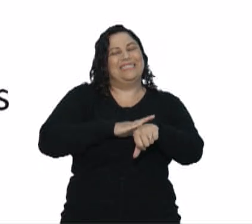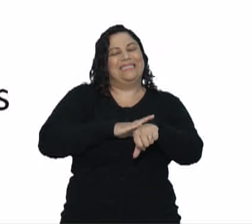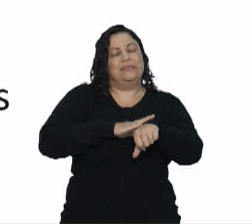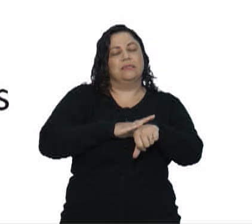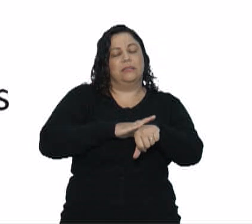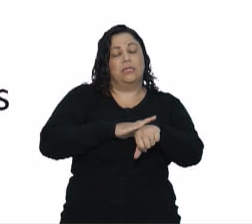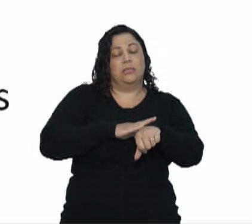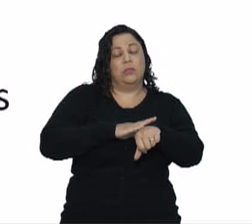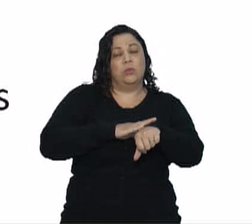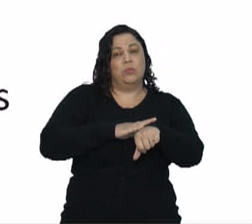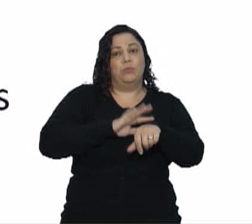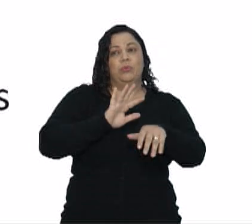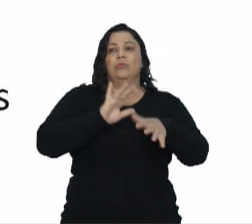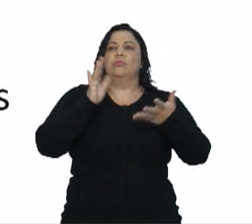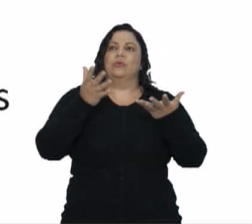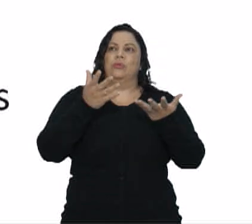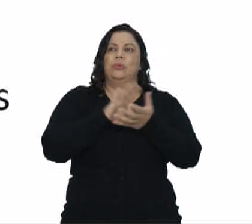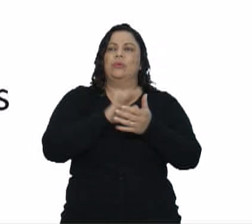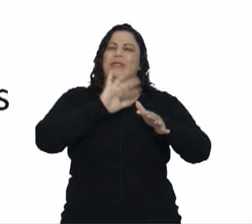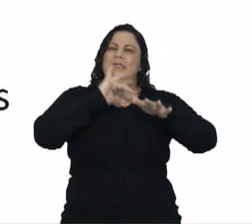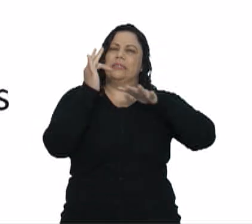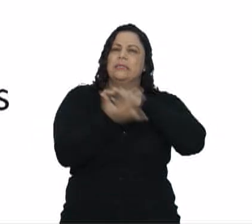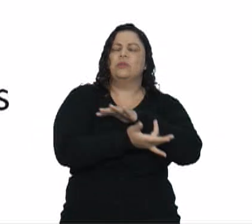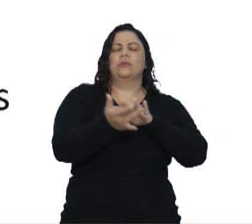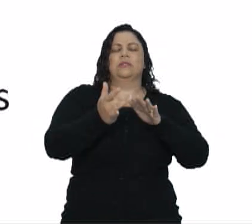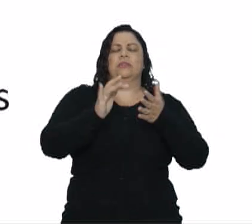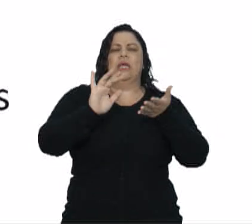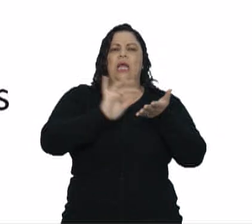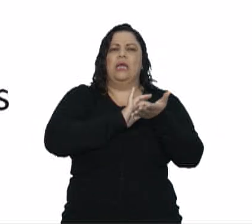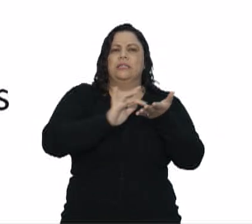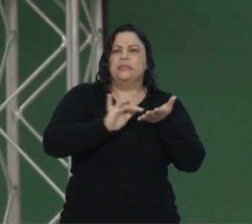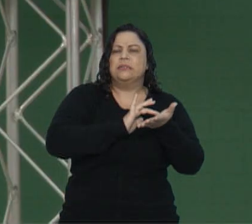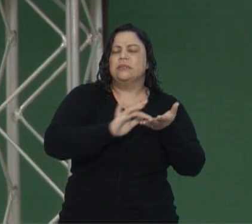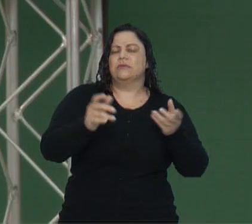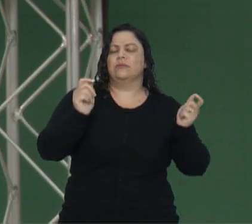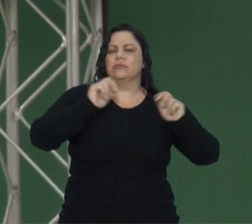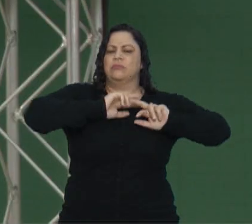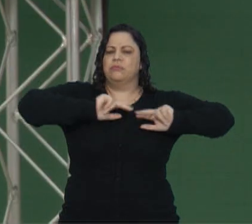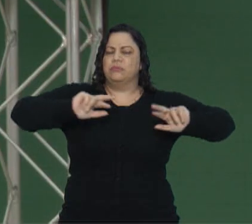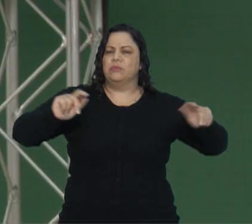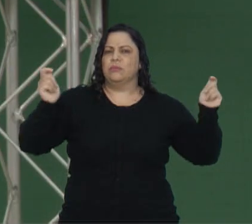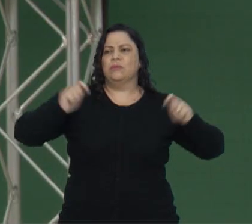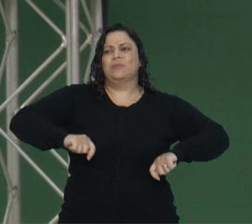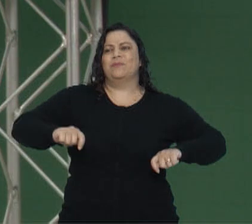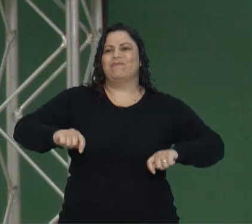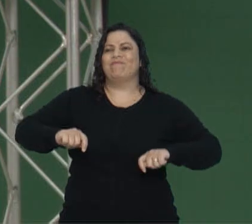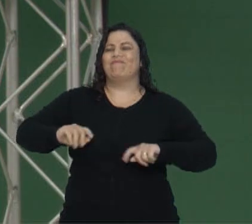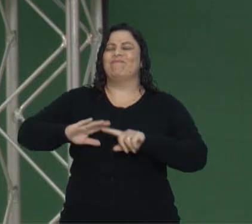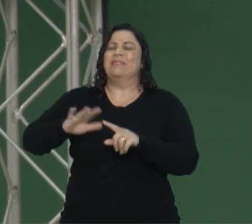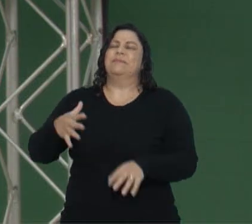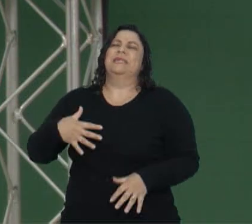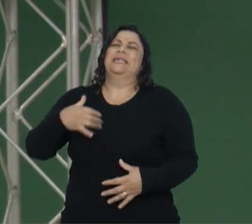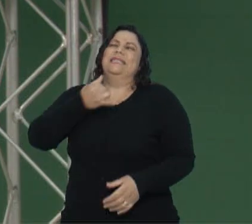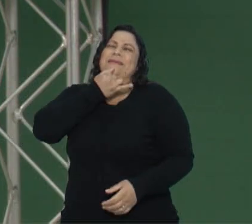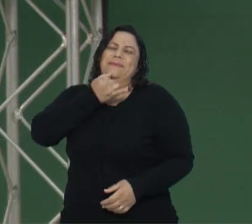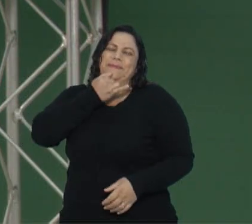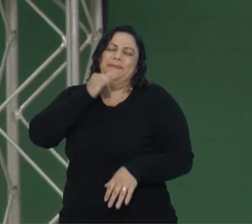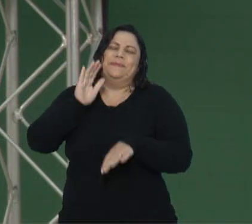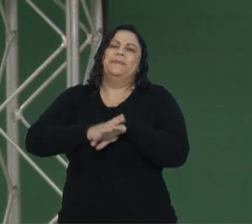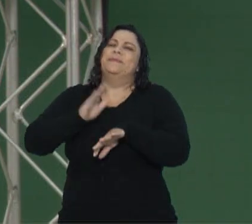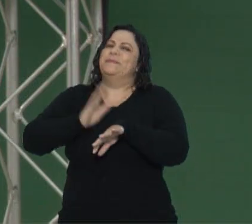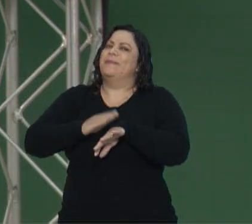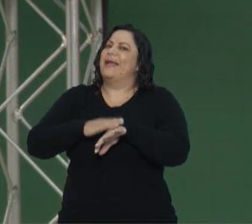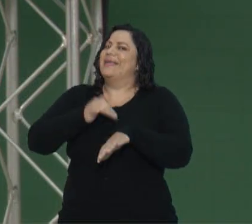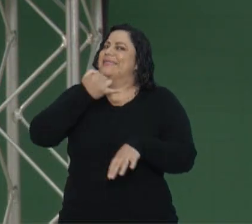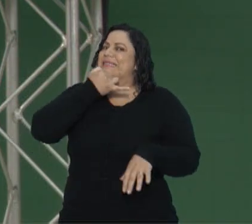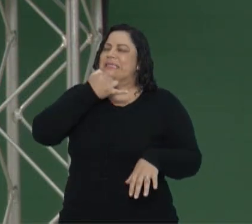menos se relatam condições de felicidade. Então, essa foi a dinâmica do resultado. Então, a pessoa, né, os